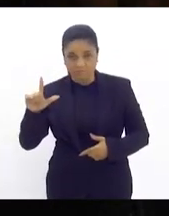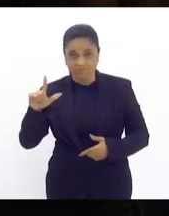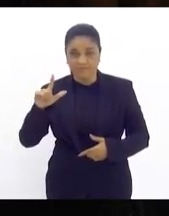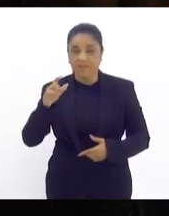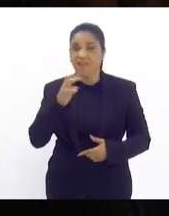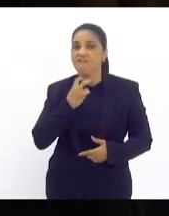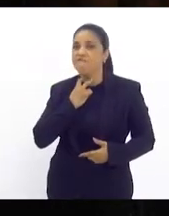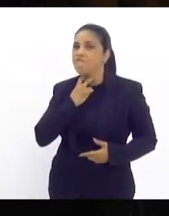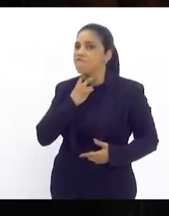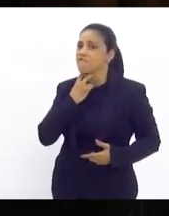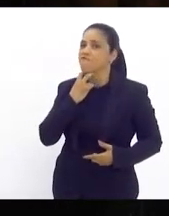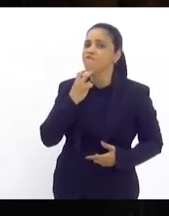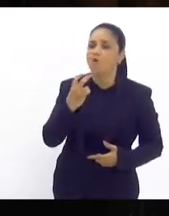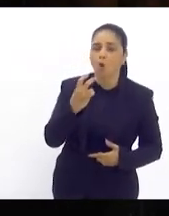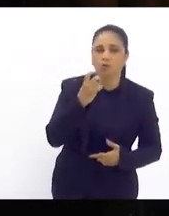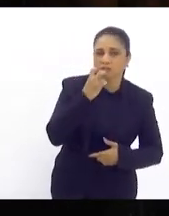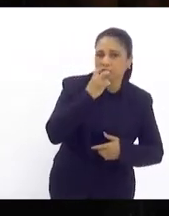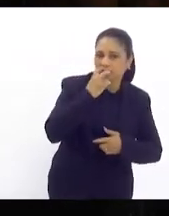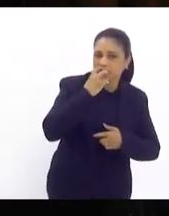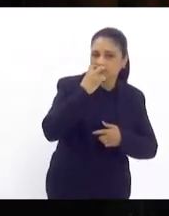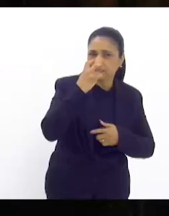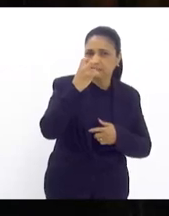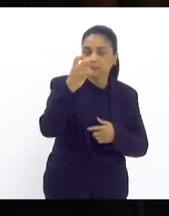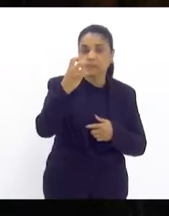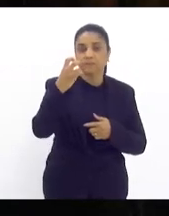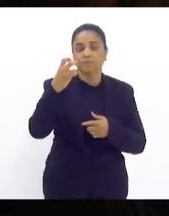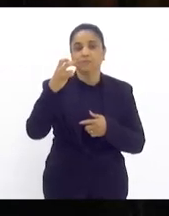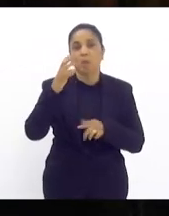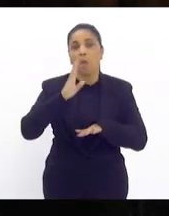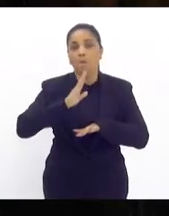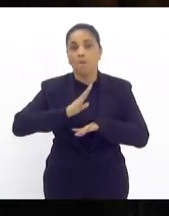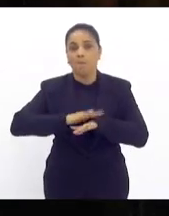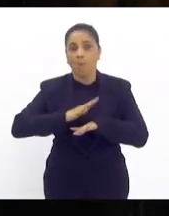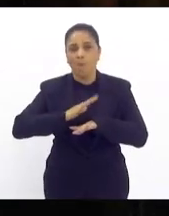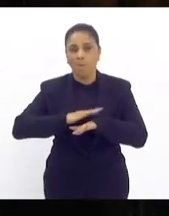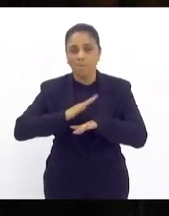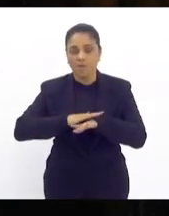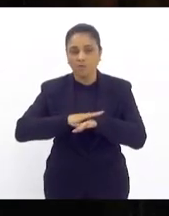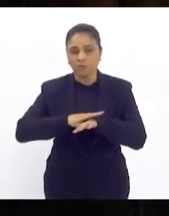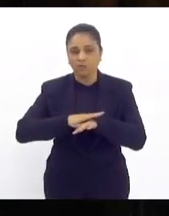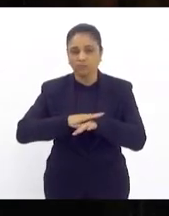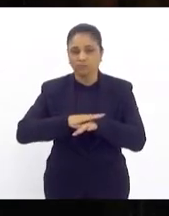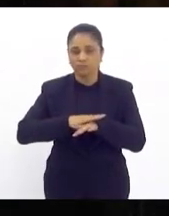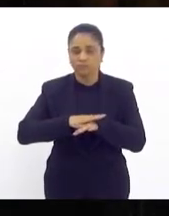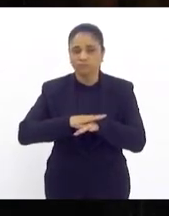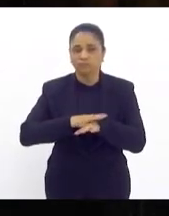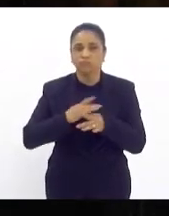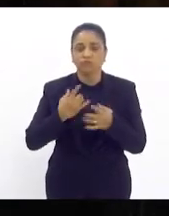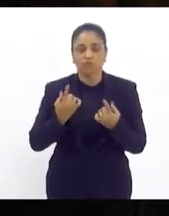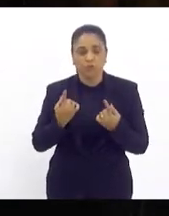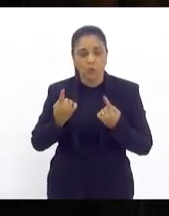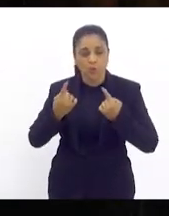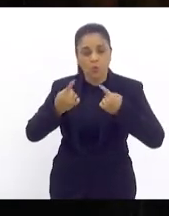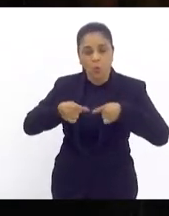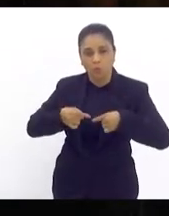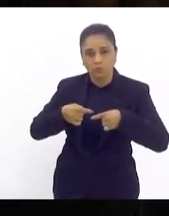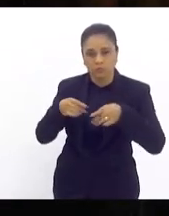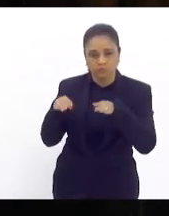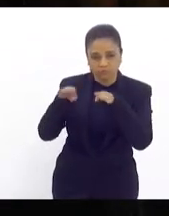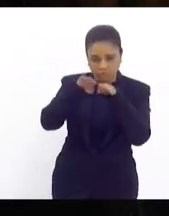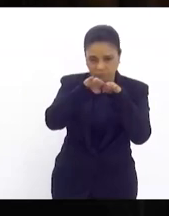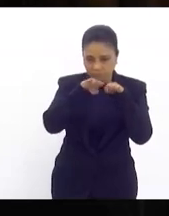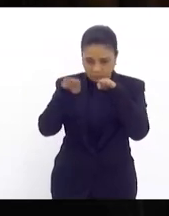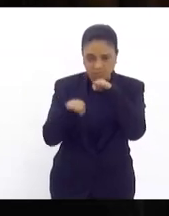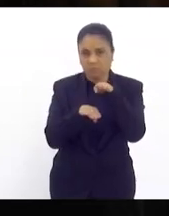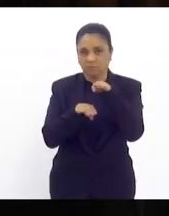voz erguer a voz a cada momento de indignação contra as desigualdades sociais